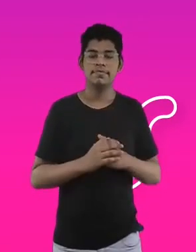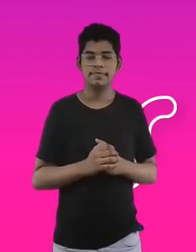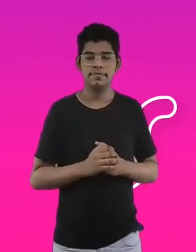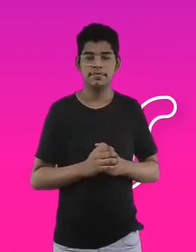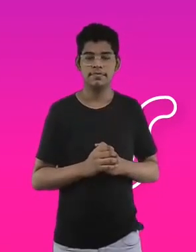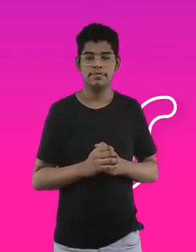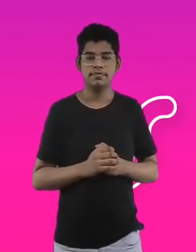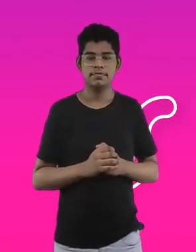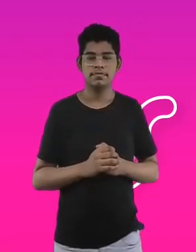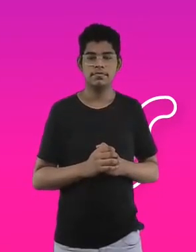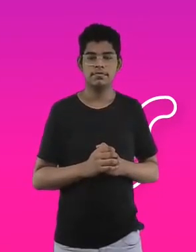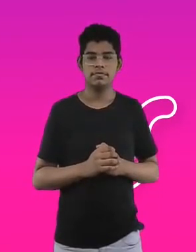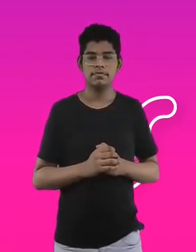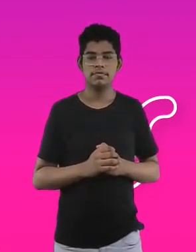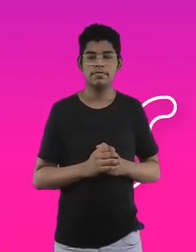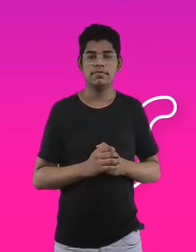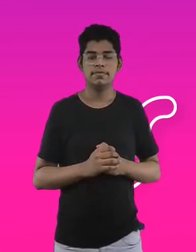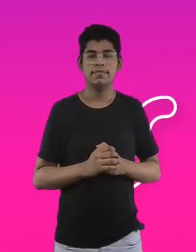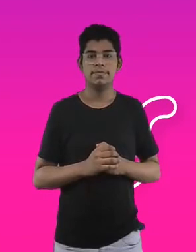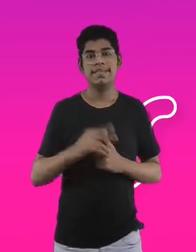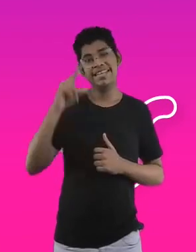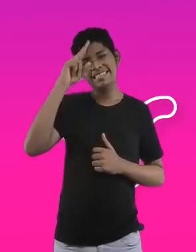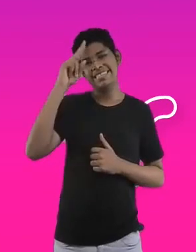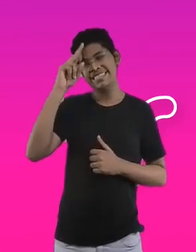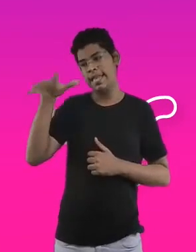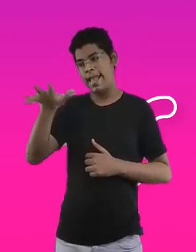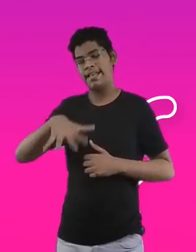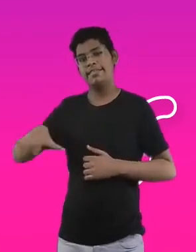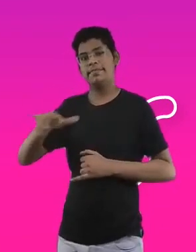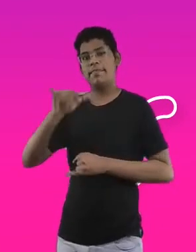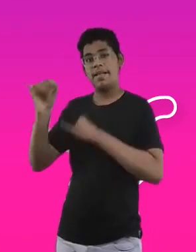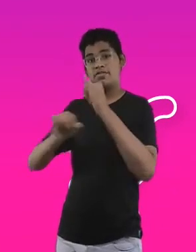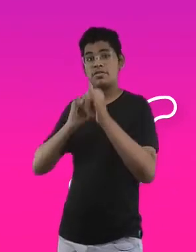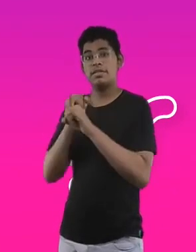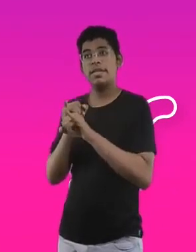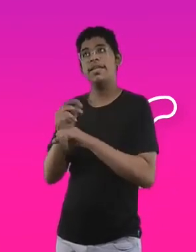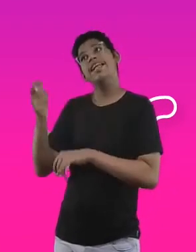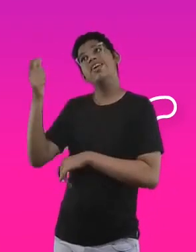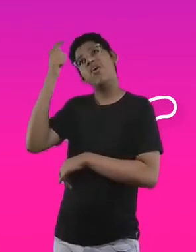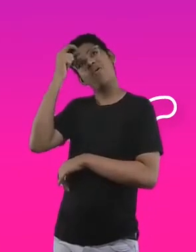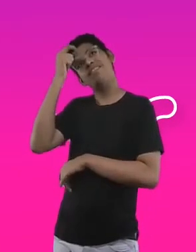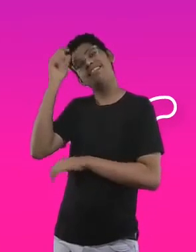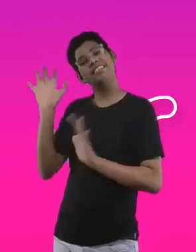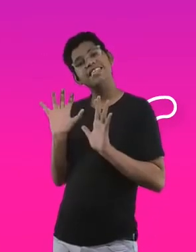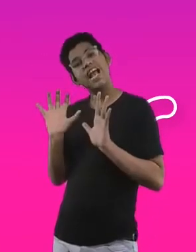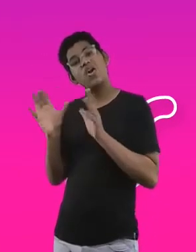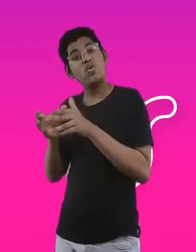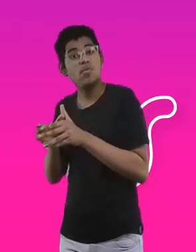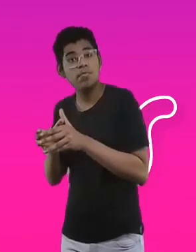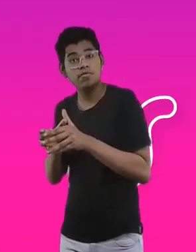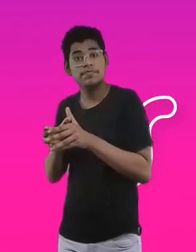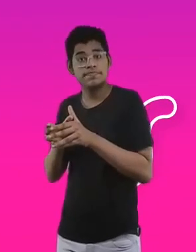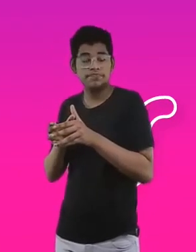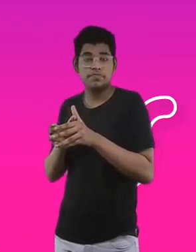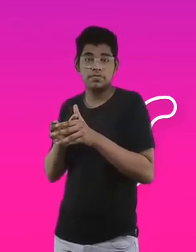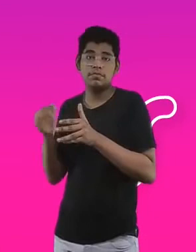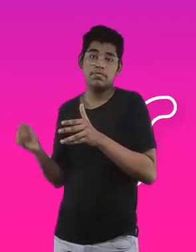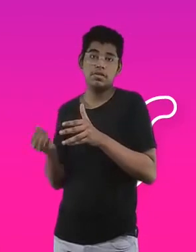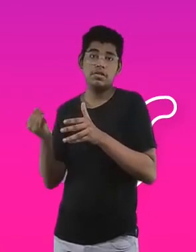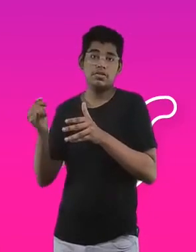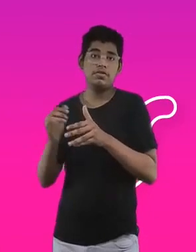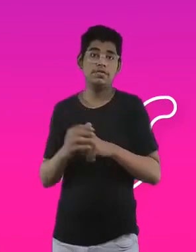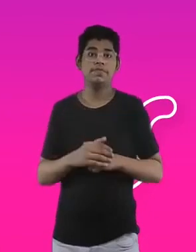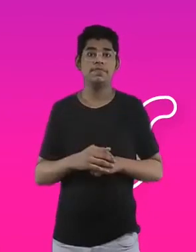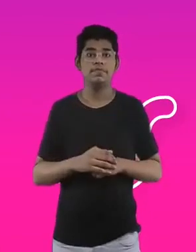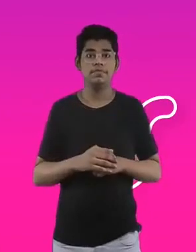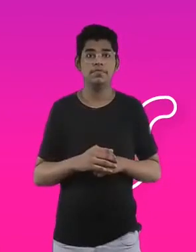pouco mais essa ideia do cyberespaço como inconsciente coletivo, né? E de certa forma, o